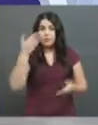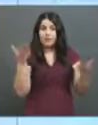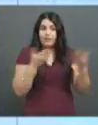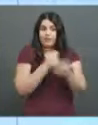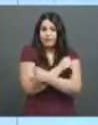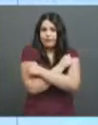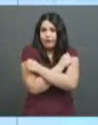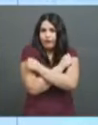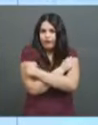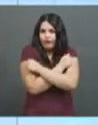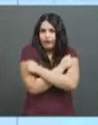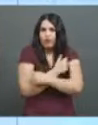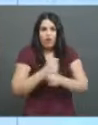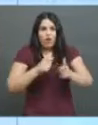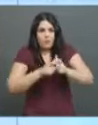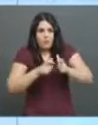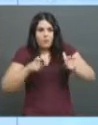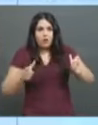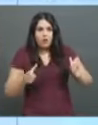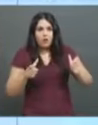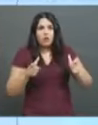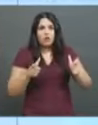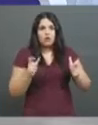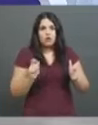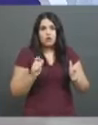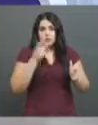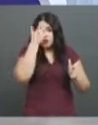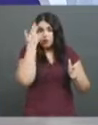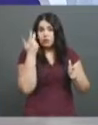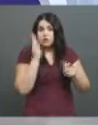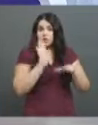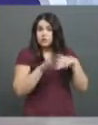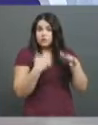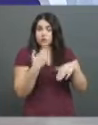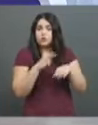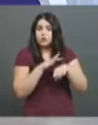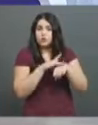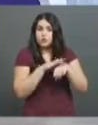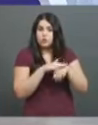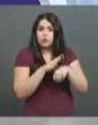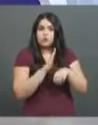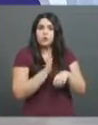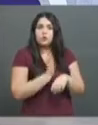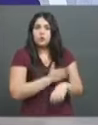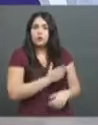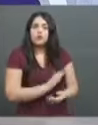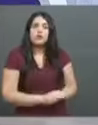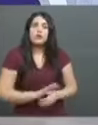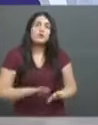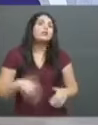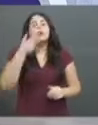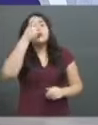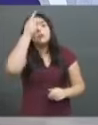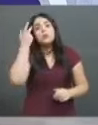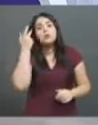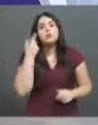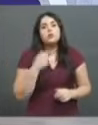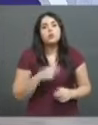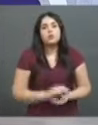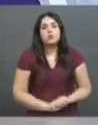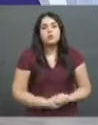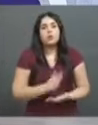inverno, aumentam as chances de desenvolver doenças cardiovasculares. Então, quem vai deixar o sedentarismo de